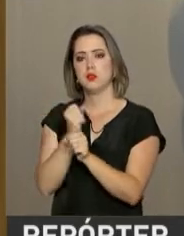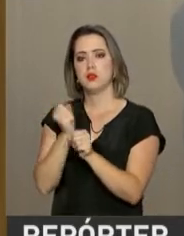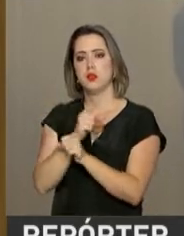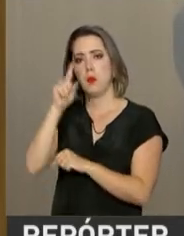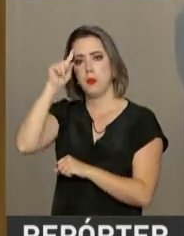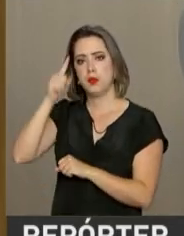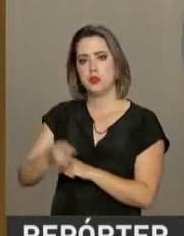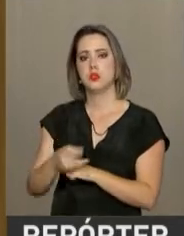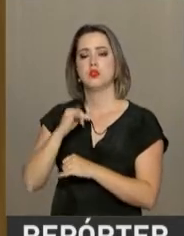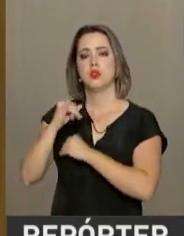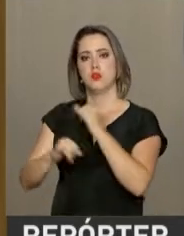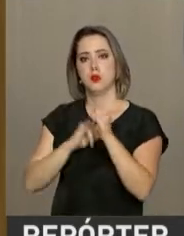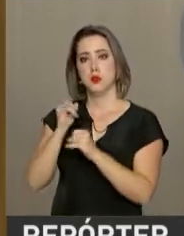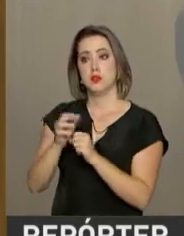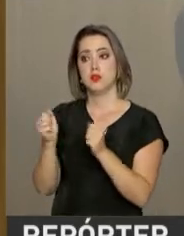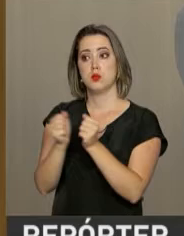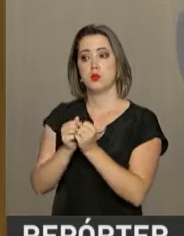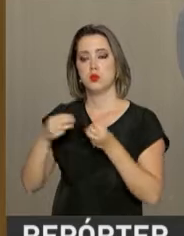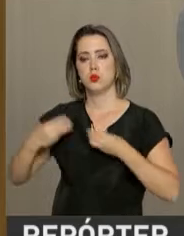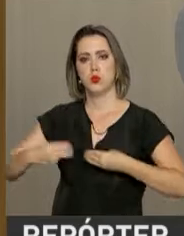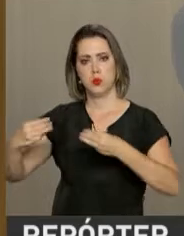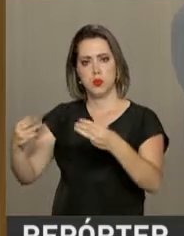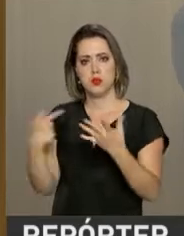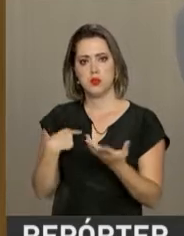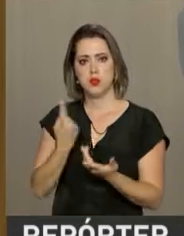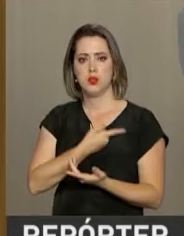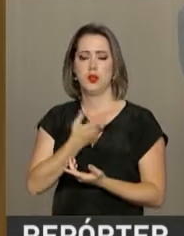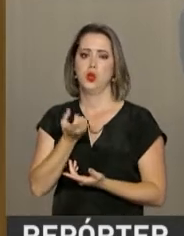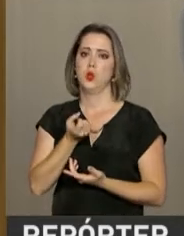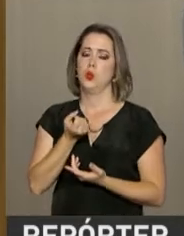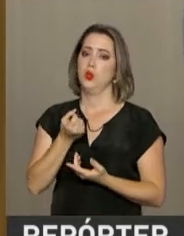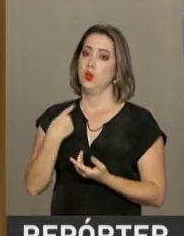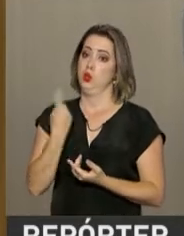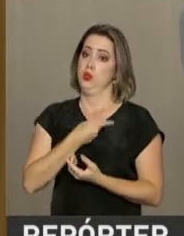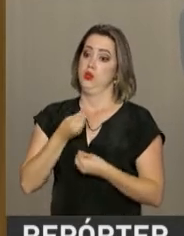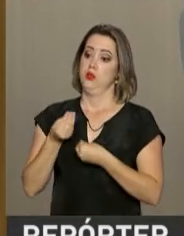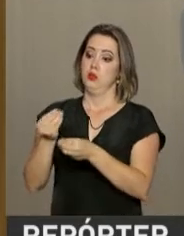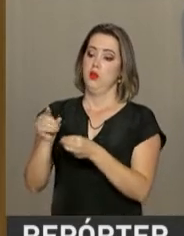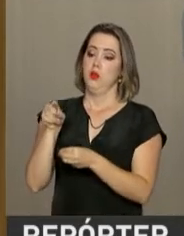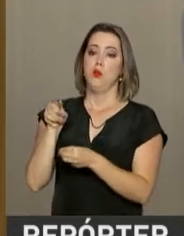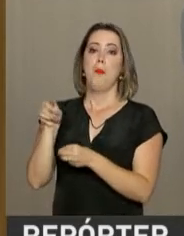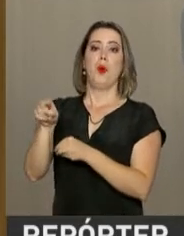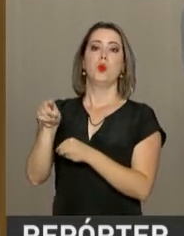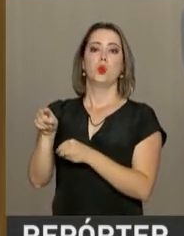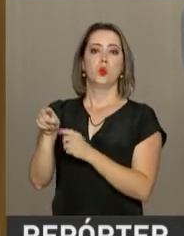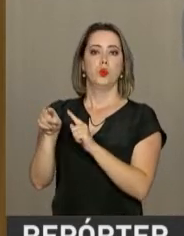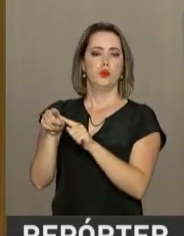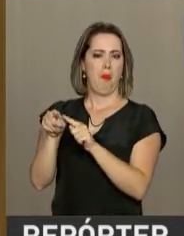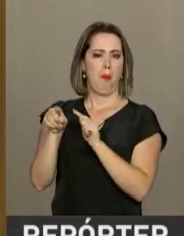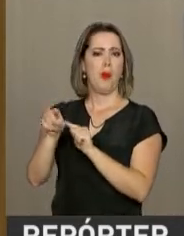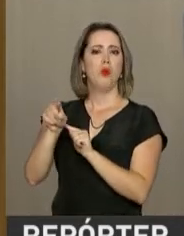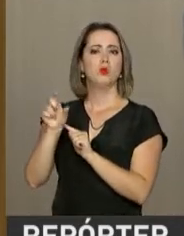a informação para o Ministério com a devida pontuação. Nós estamos atribuindo pontos para quem é próximo